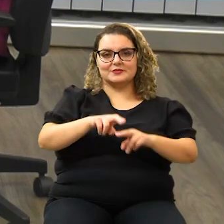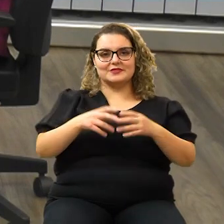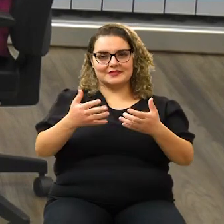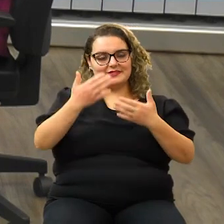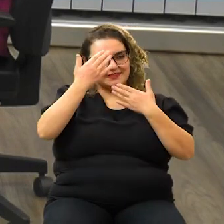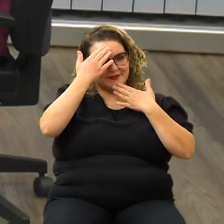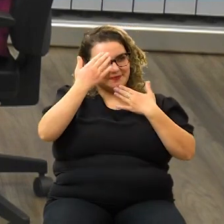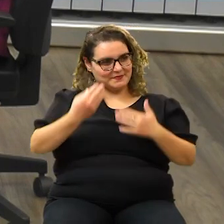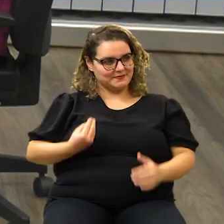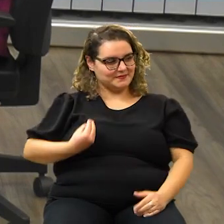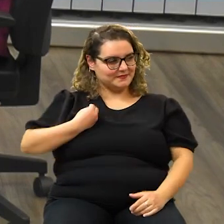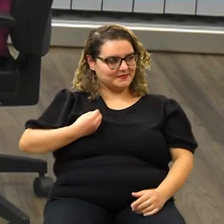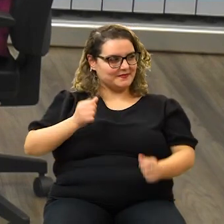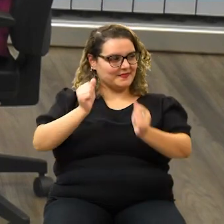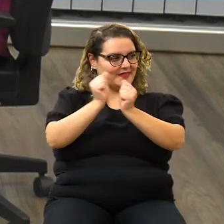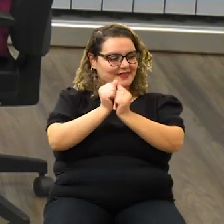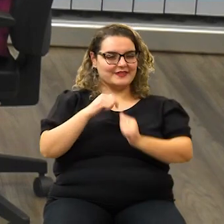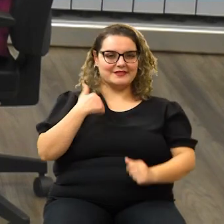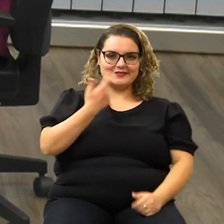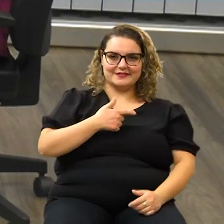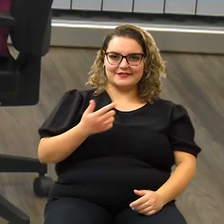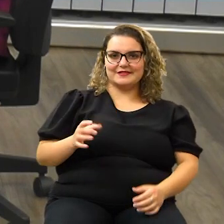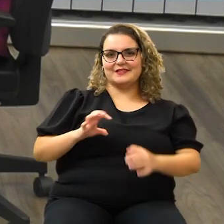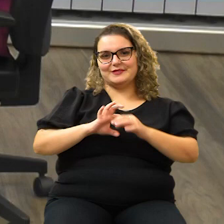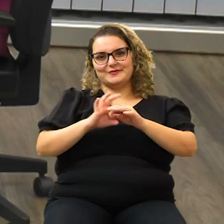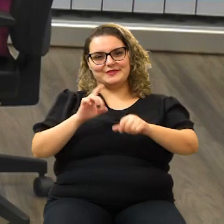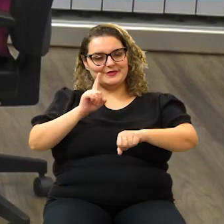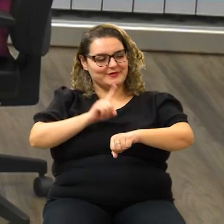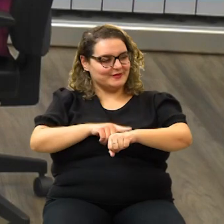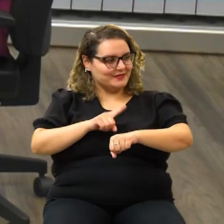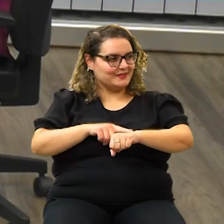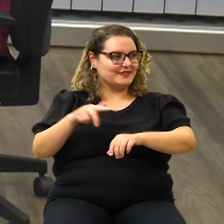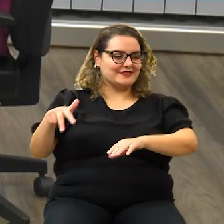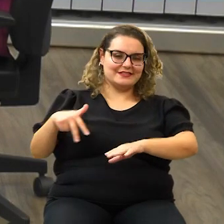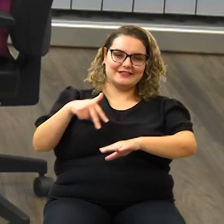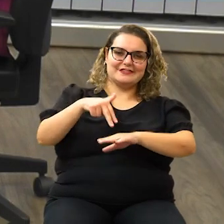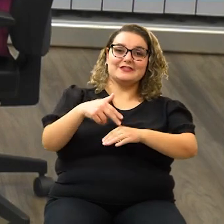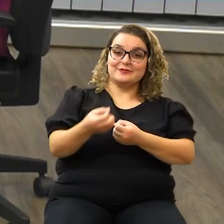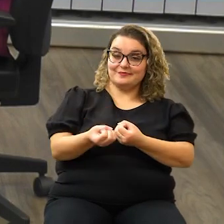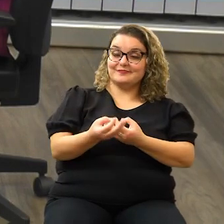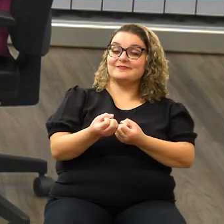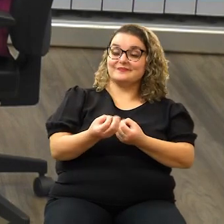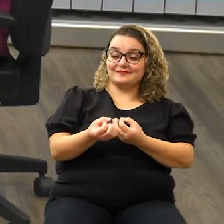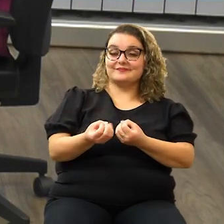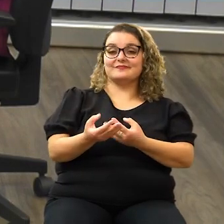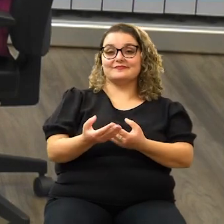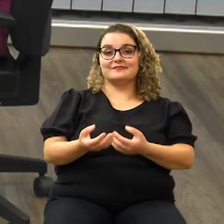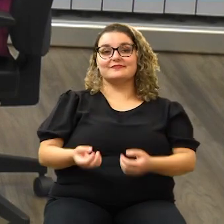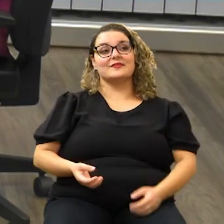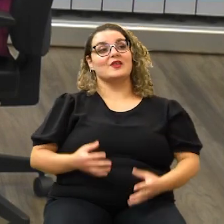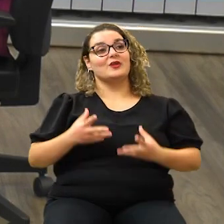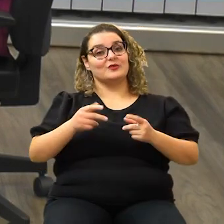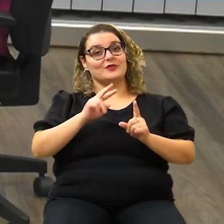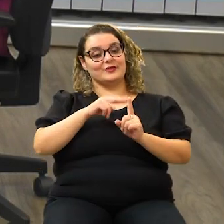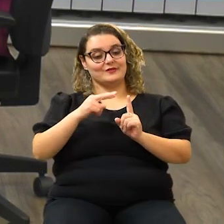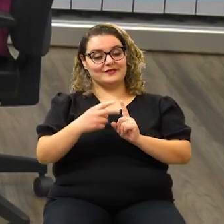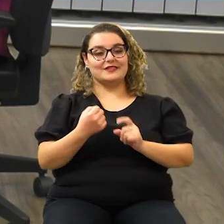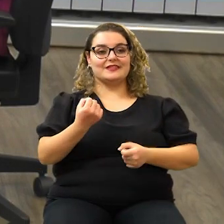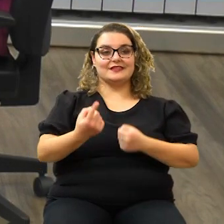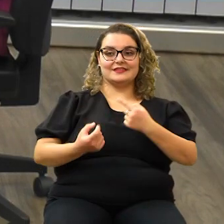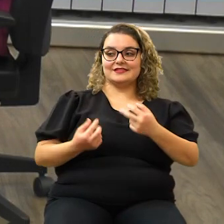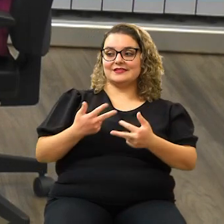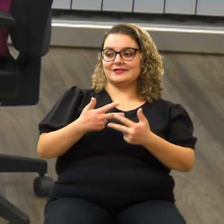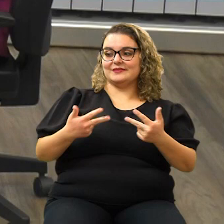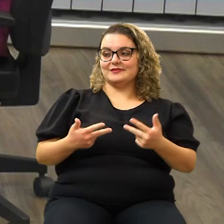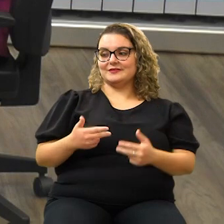sua presença com a gente aqui hoje, disponibilizou do seu tempo, veio para cá trazer informações, passar o seu ponto de vista em algumas questões,